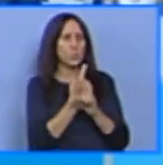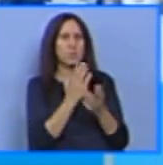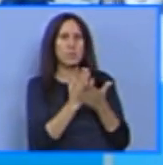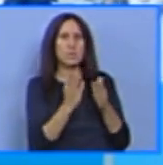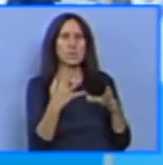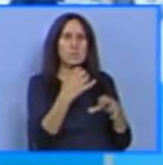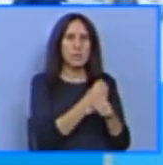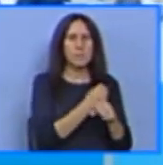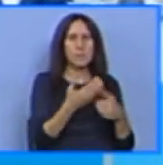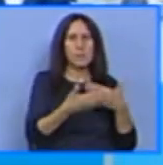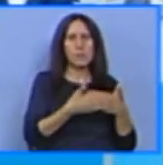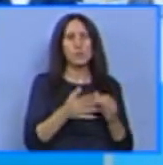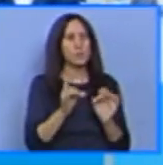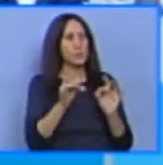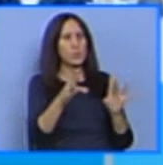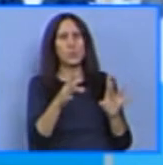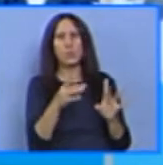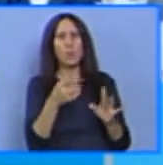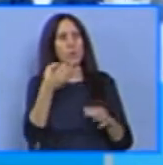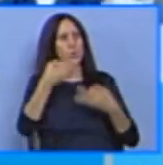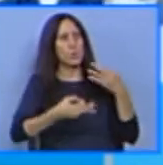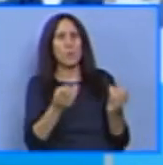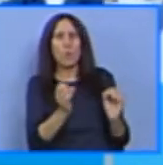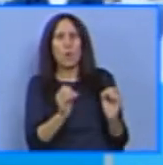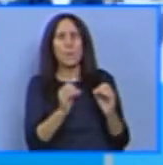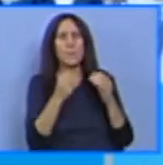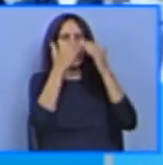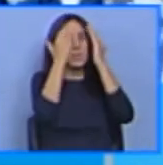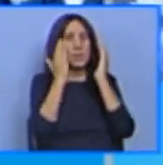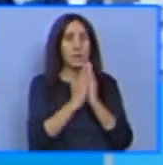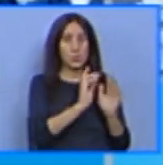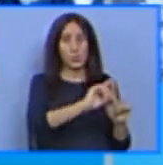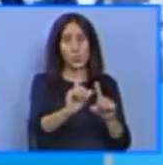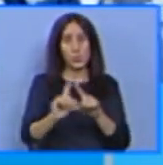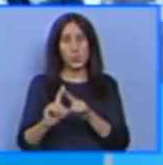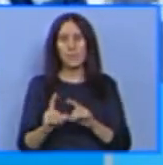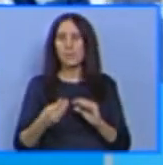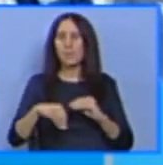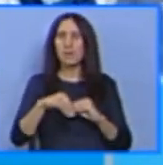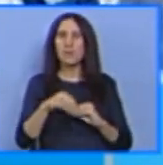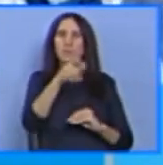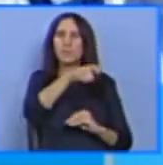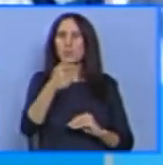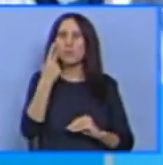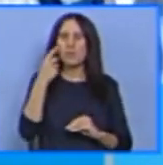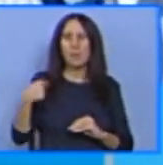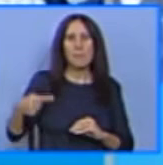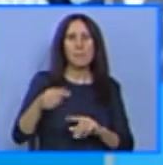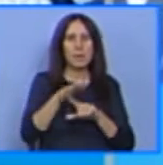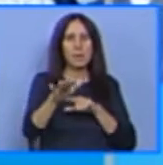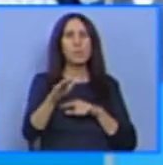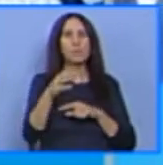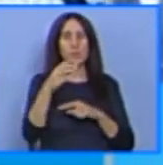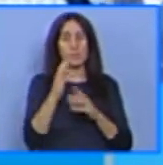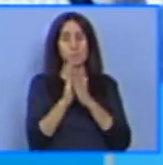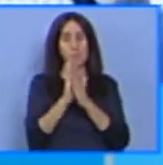expulsão, deportação sem qualquer tipo de julgamento de todo o tipo de ordens religiosas, e também interferia muito com a vida das próprias pessoas, porque todo o tipo de